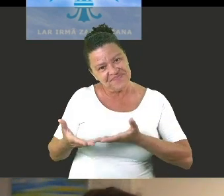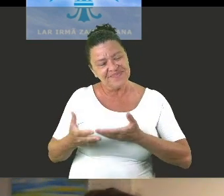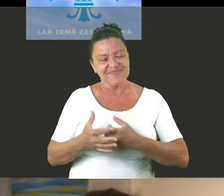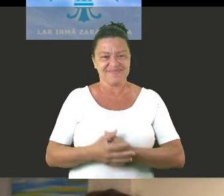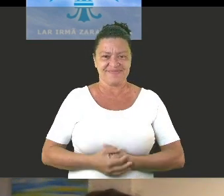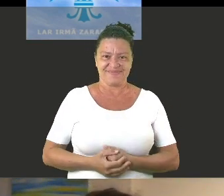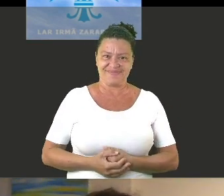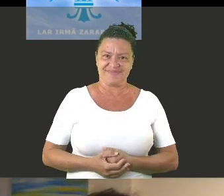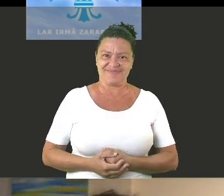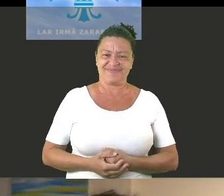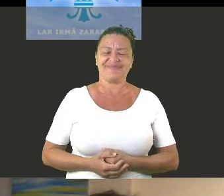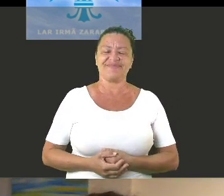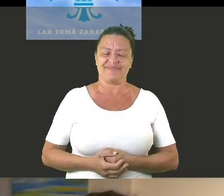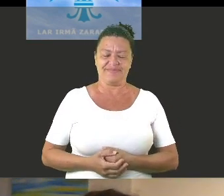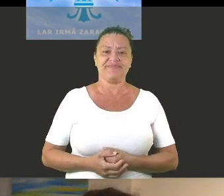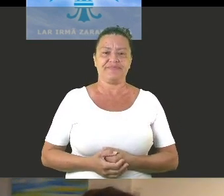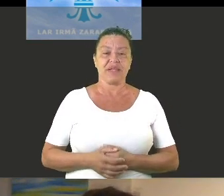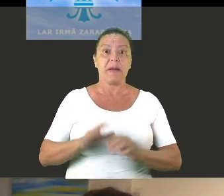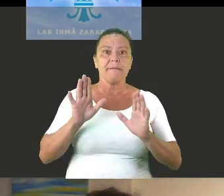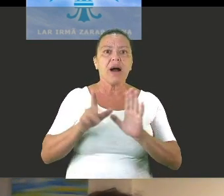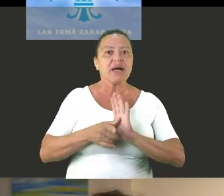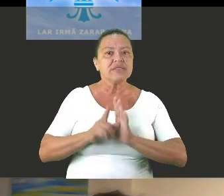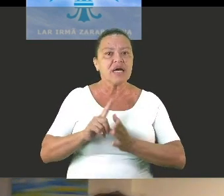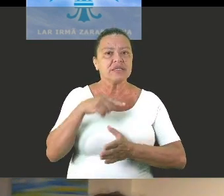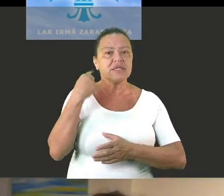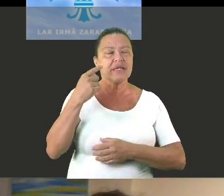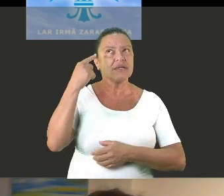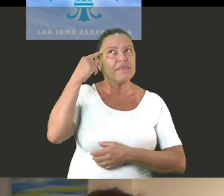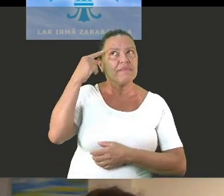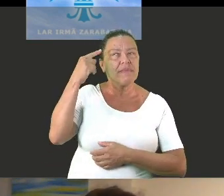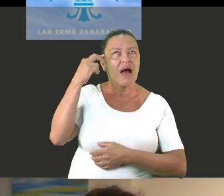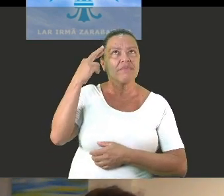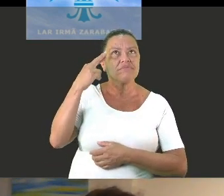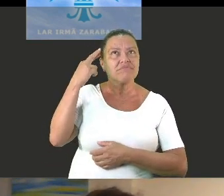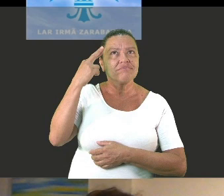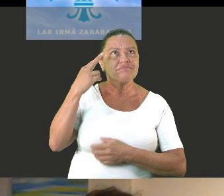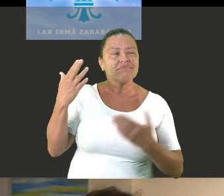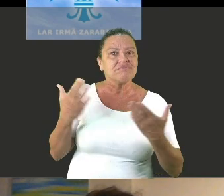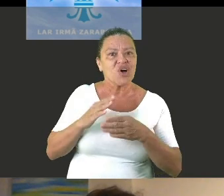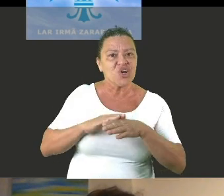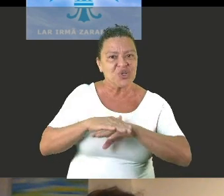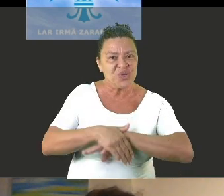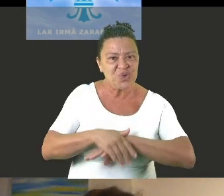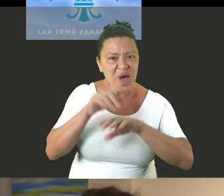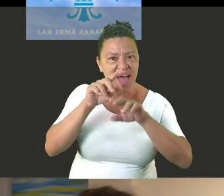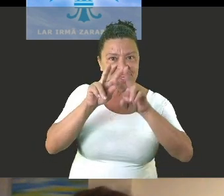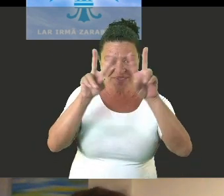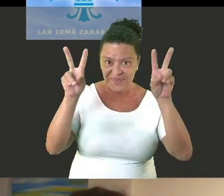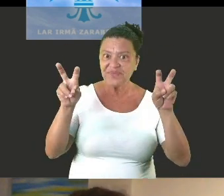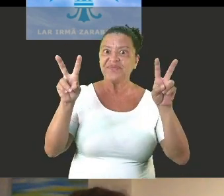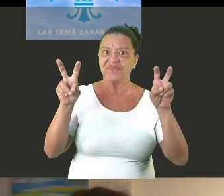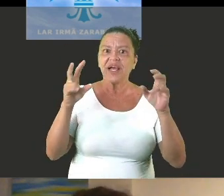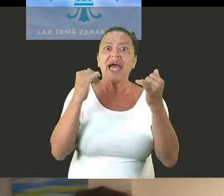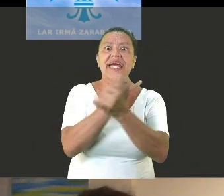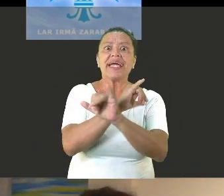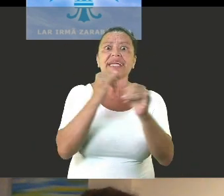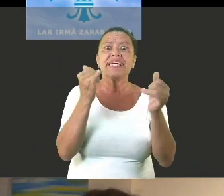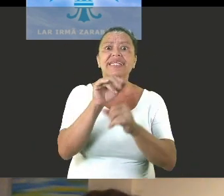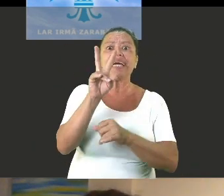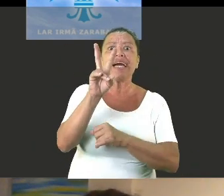bem-vindos. Antes de nós começarmos a reflexão da noite de hoje, que é a respeito da energia